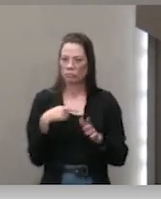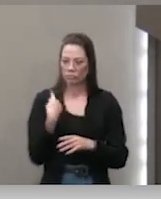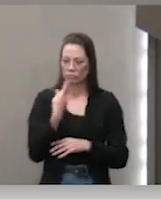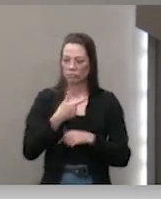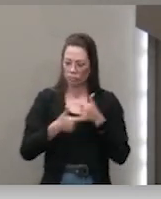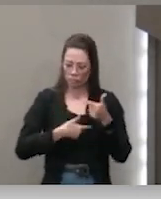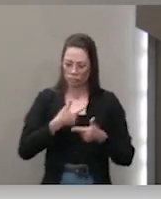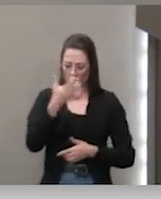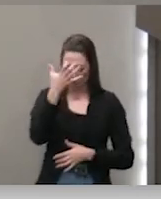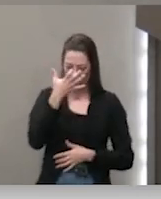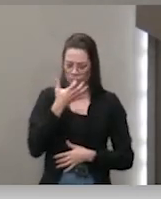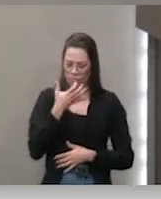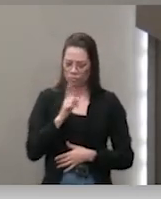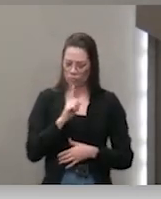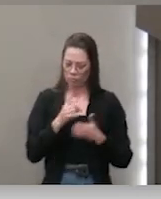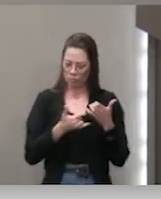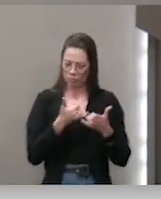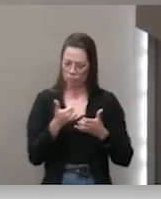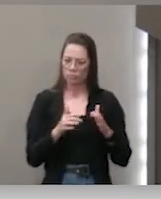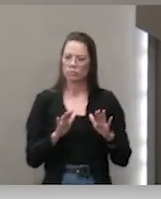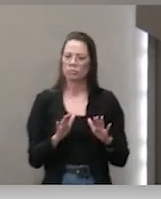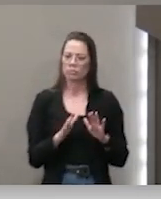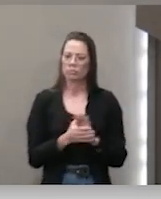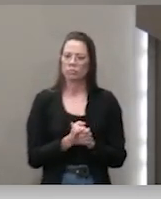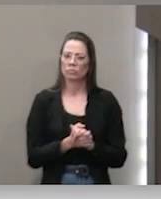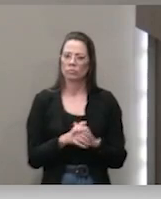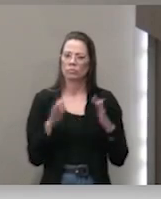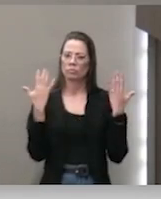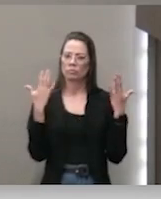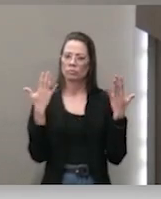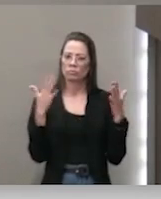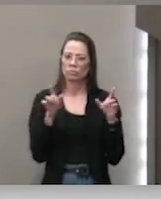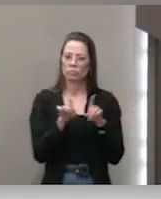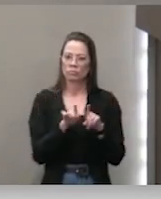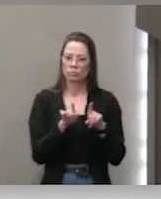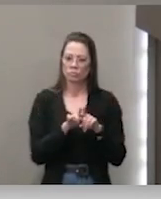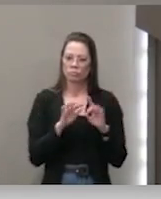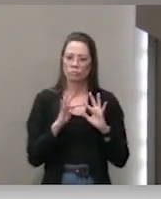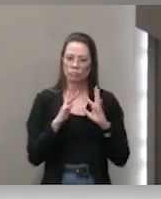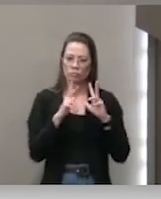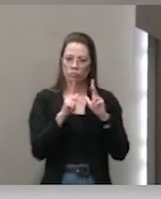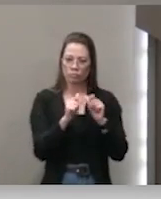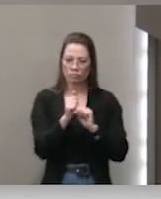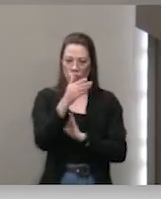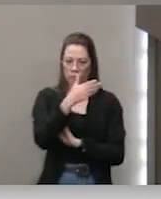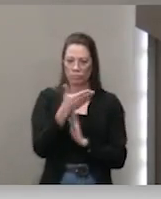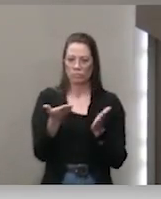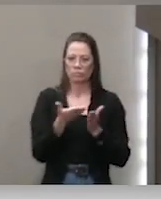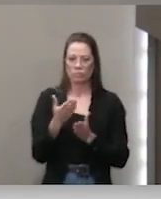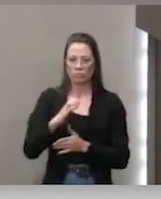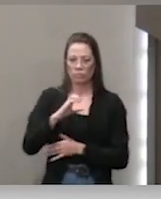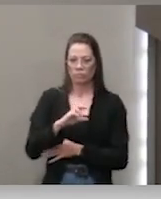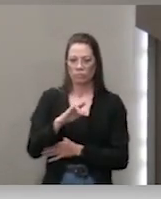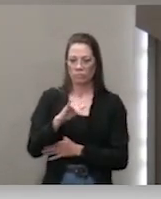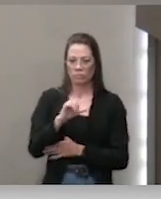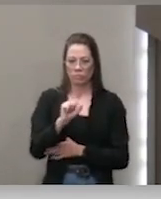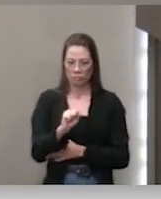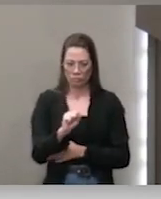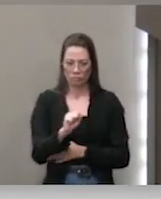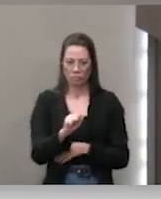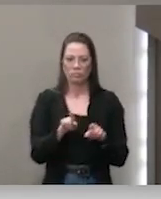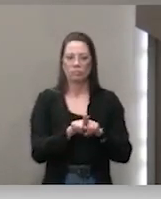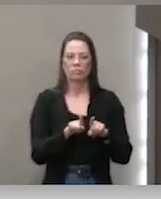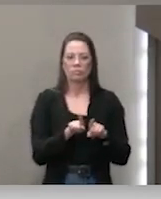para trabalhar sério e não de brincadeira. Gostaria de dar os parabéns aqui também, que todo mundo esqueceu, mas a Cris é uma grande líder comunitária lá do bairro